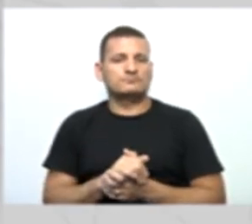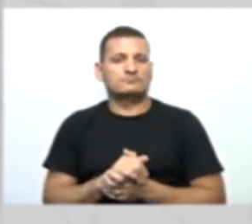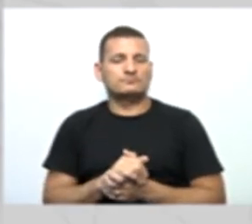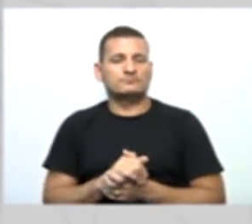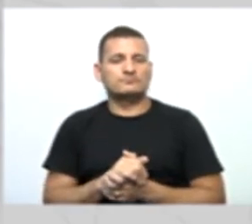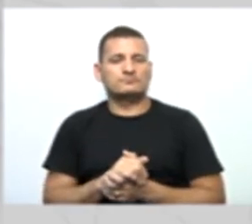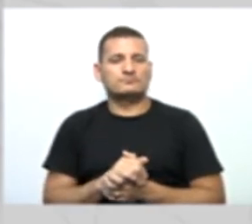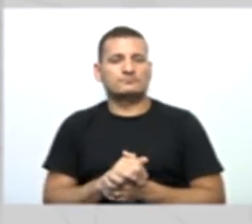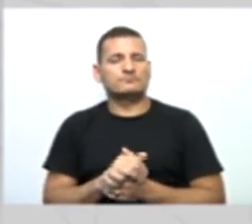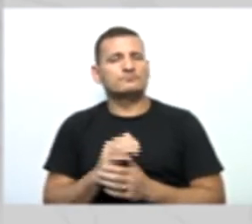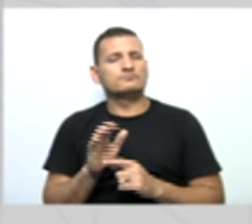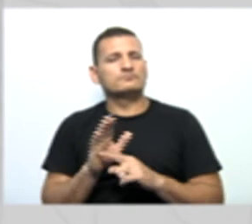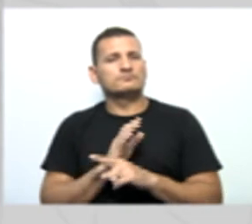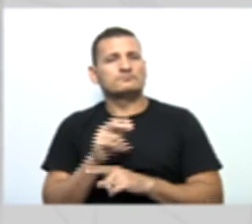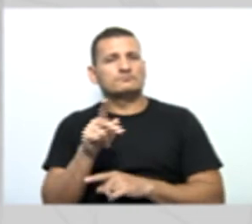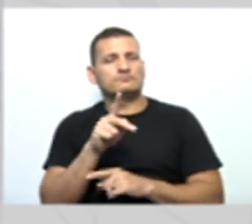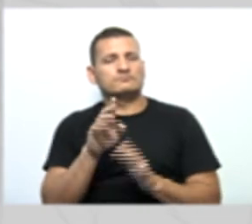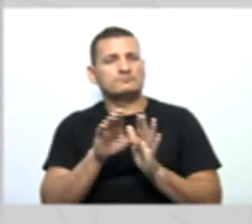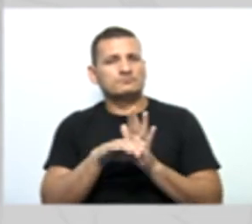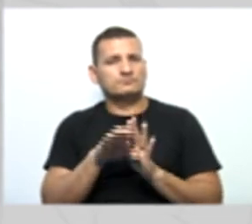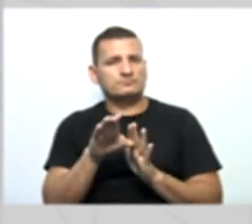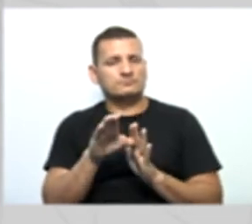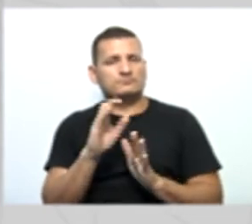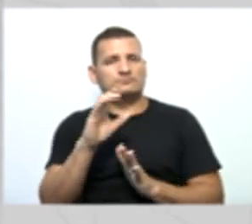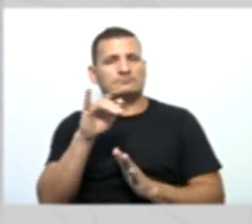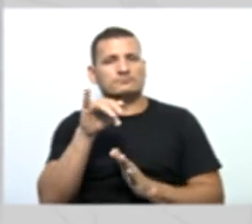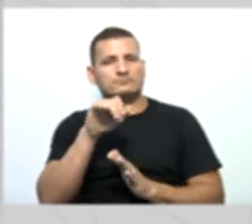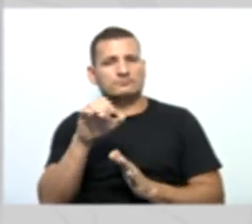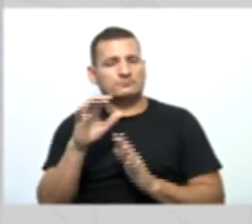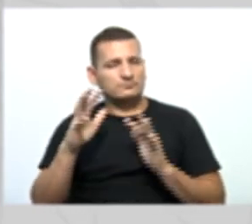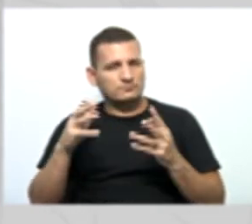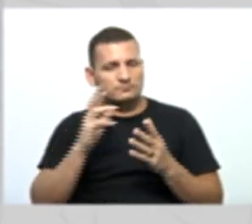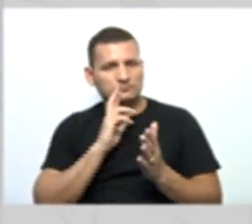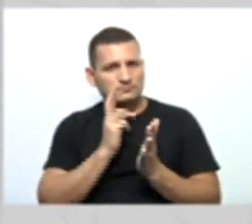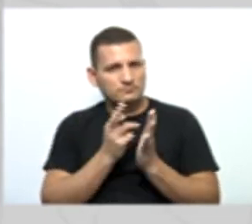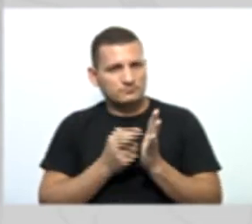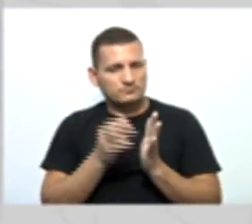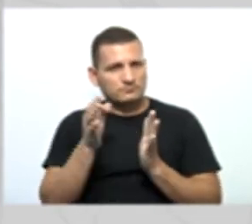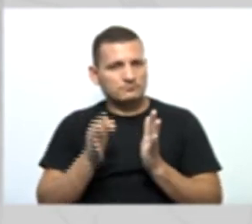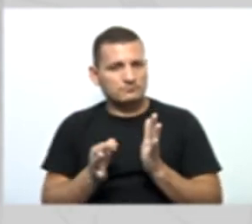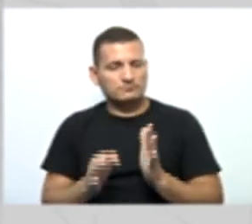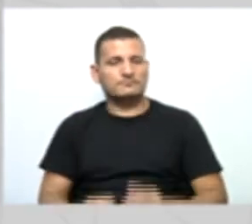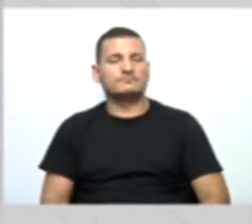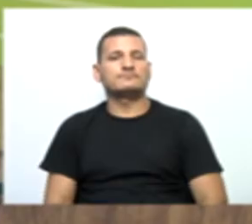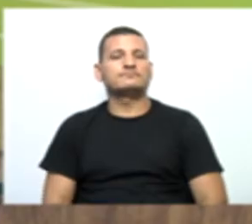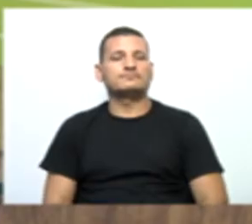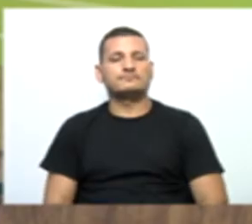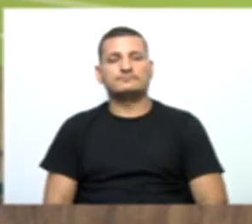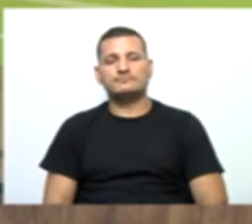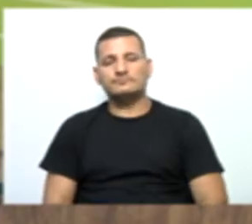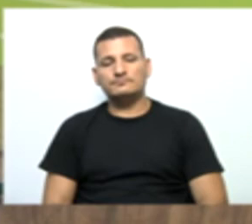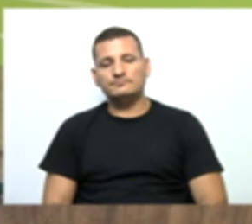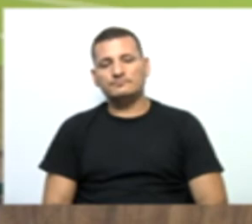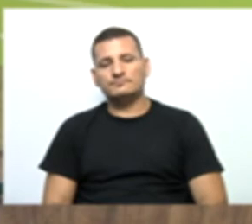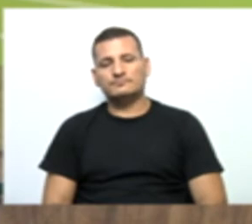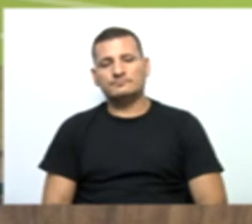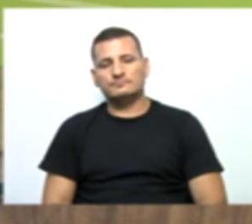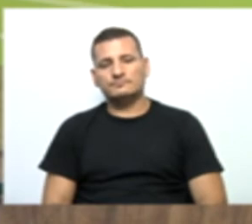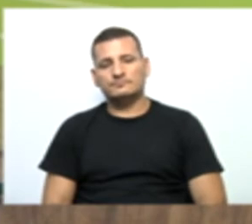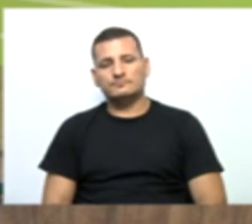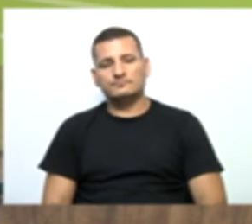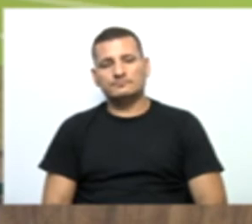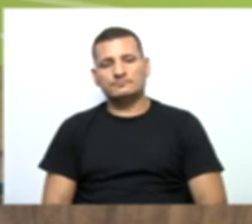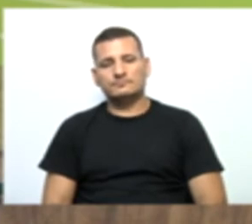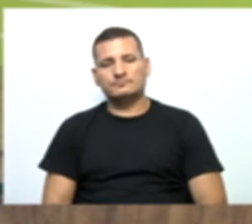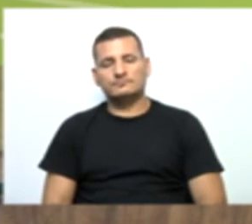Eduardo, conceito de classe. Todo mundo respondeu correto aí? Vamos ver aqui a resposta. É